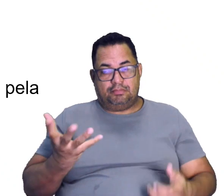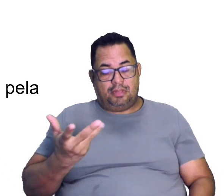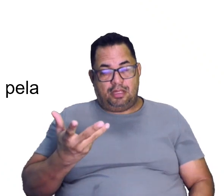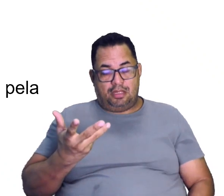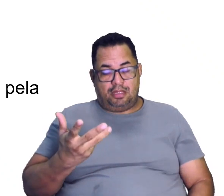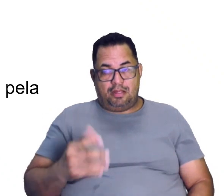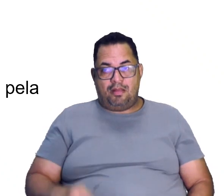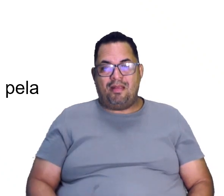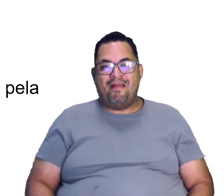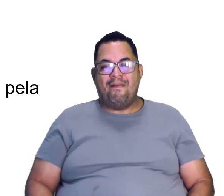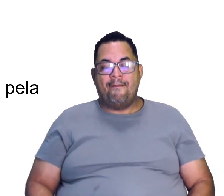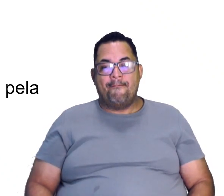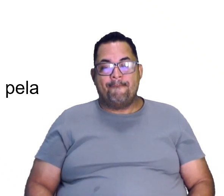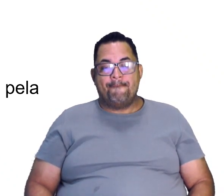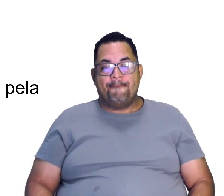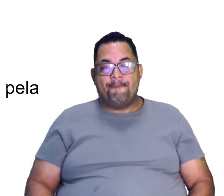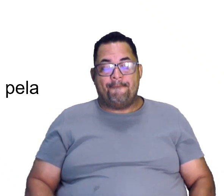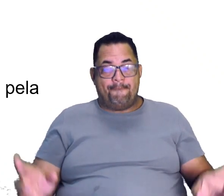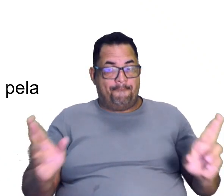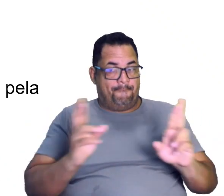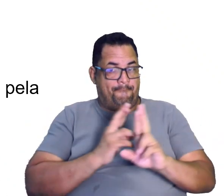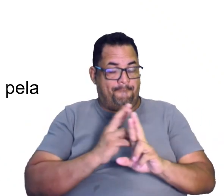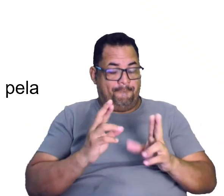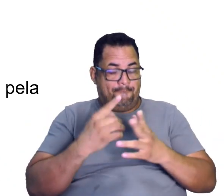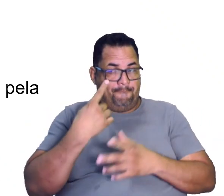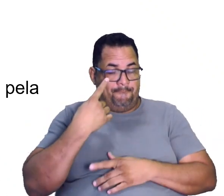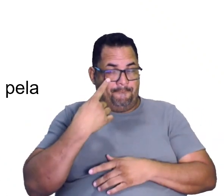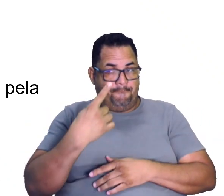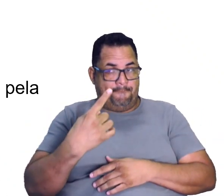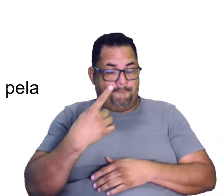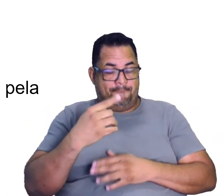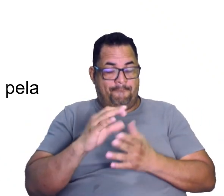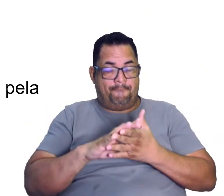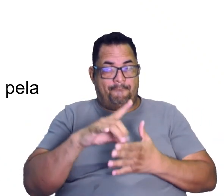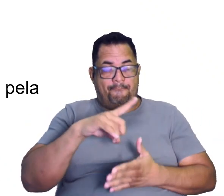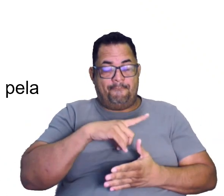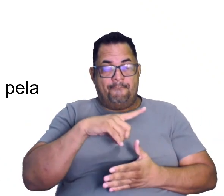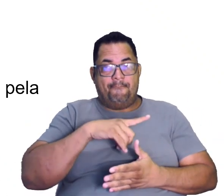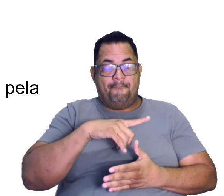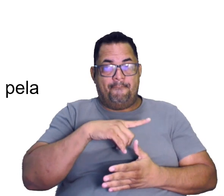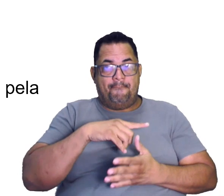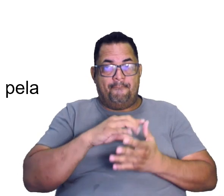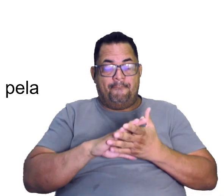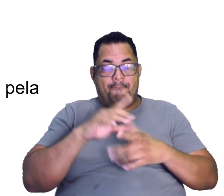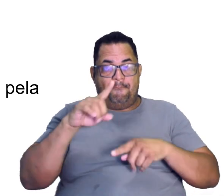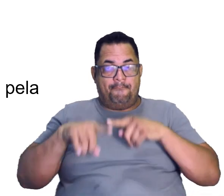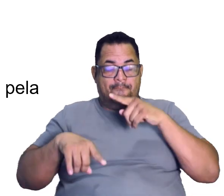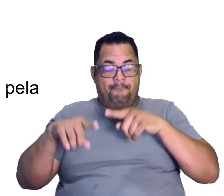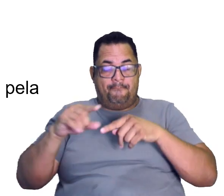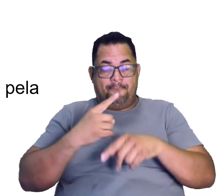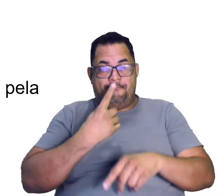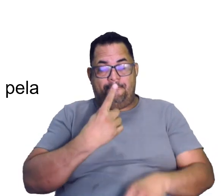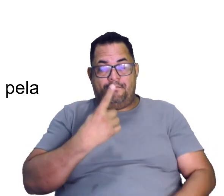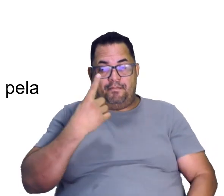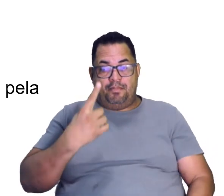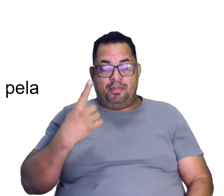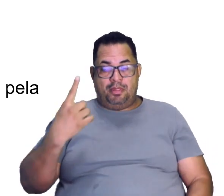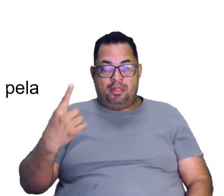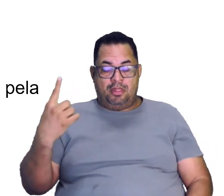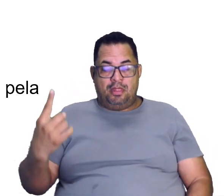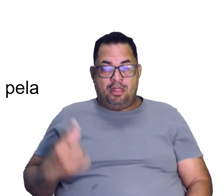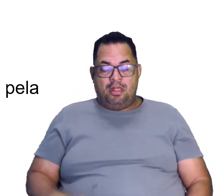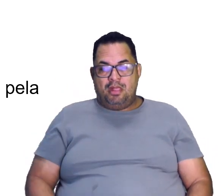Tem, que é justamente as relações de você observar que existe ali uma variação de 1000 em 1000, né,